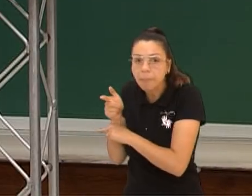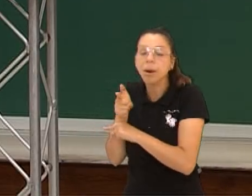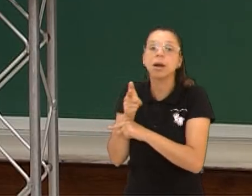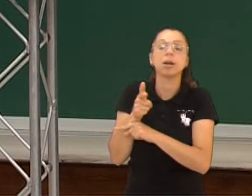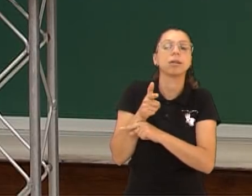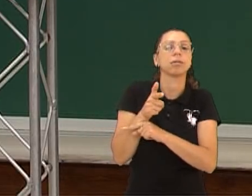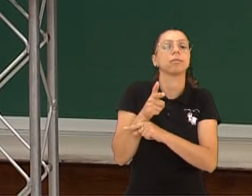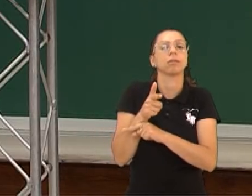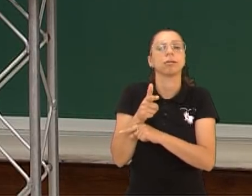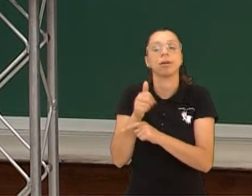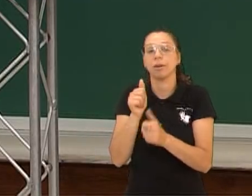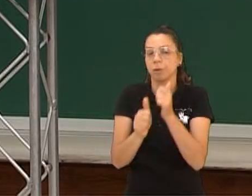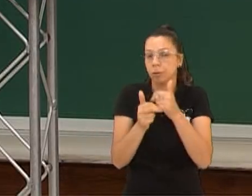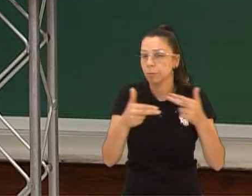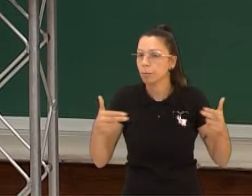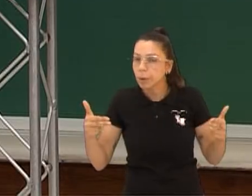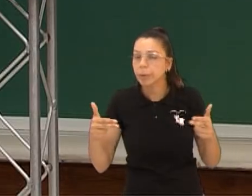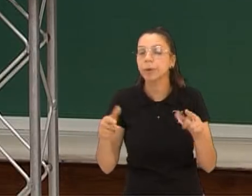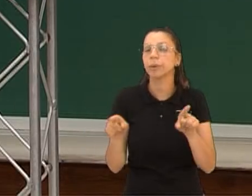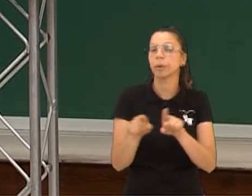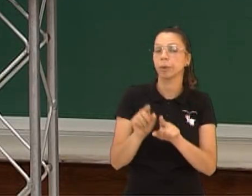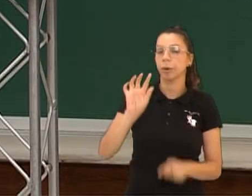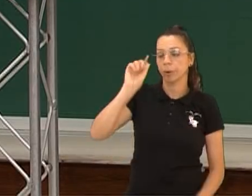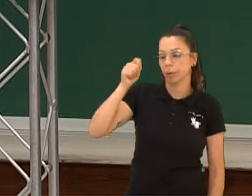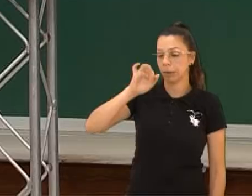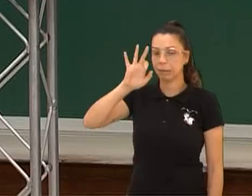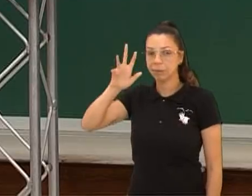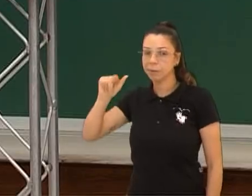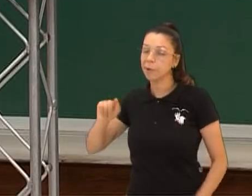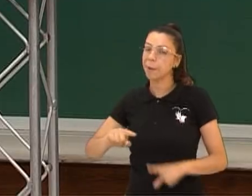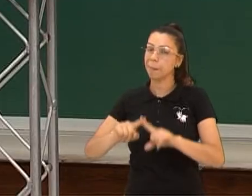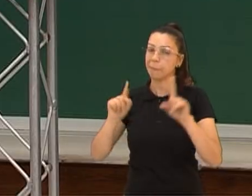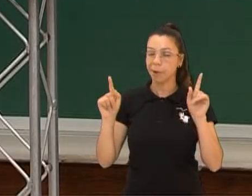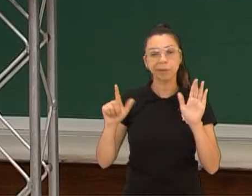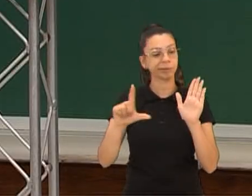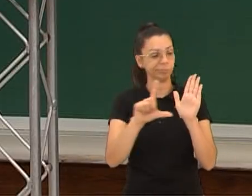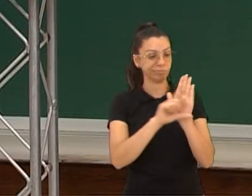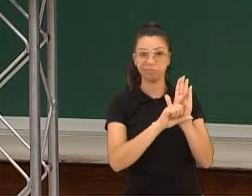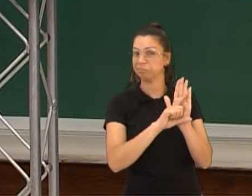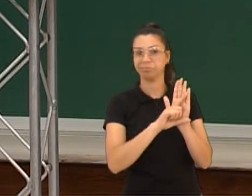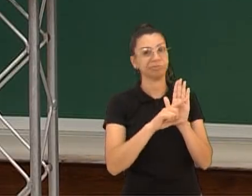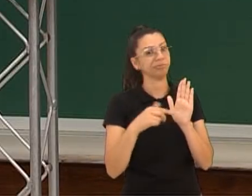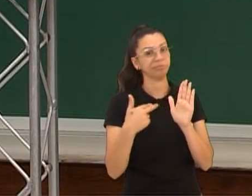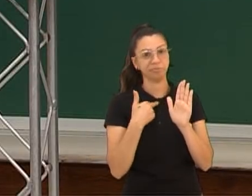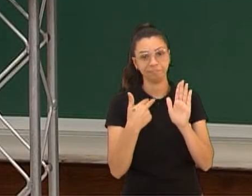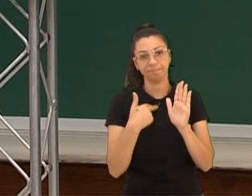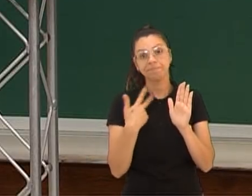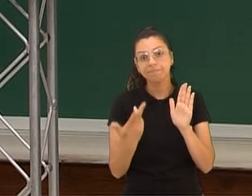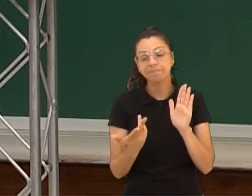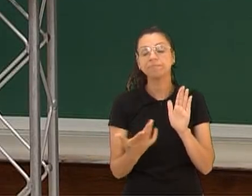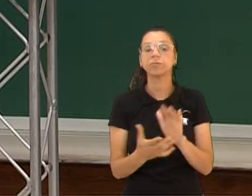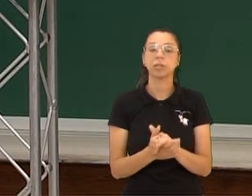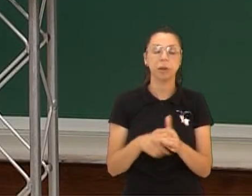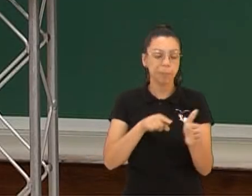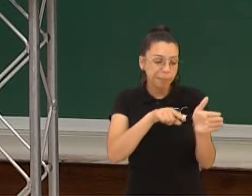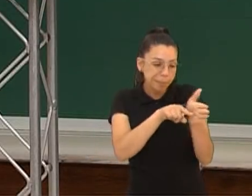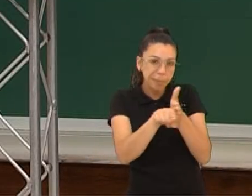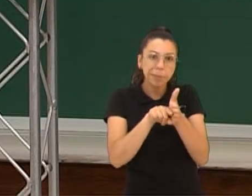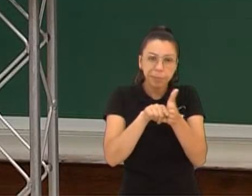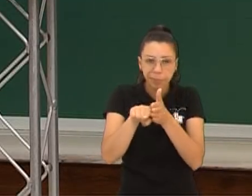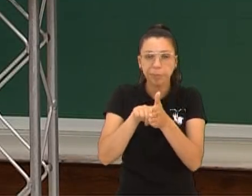esportiva que acontece na África e na maioria das vezes é uma caça ilegal. Se vocês pesquisarem, se já não viram